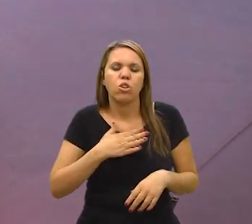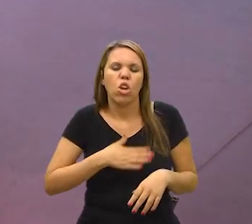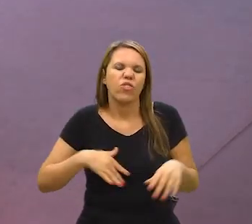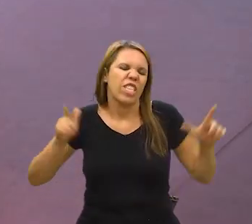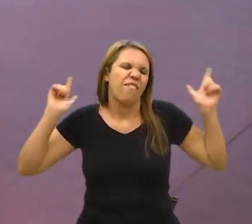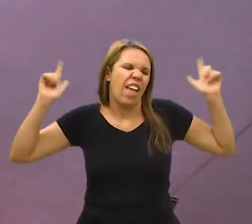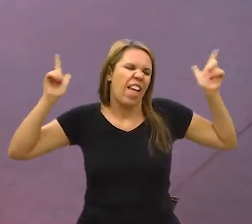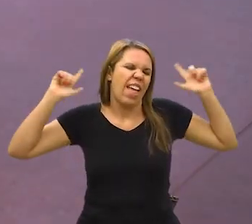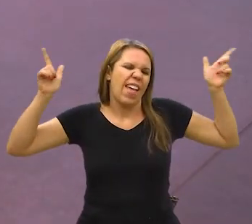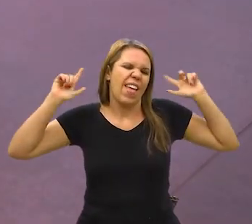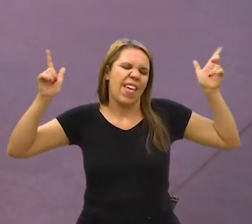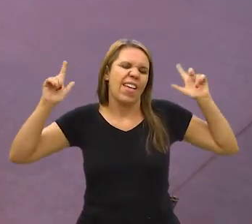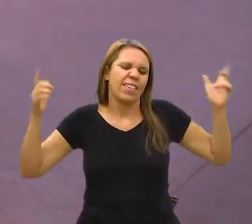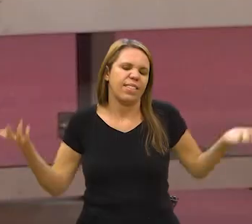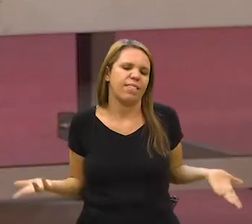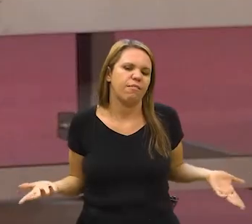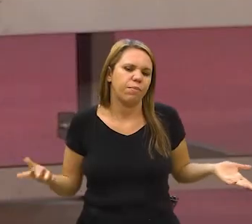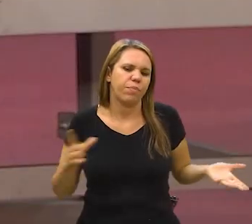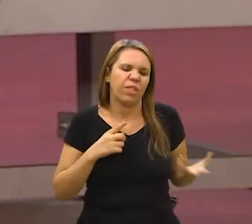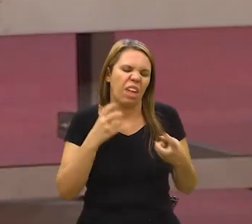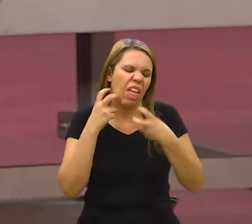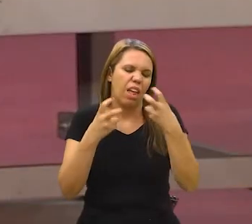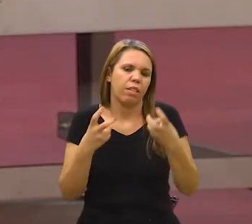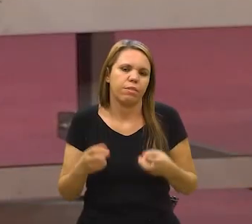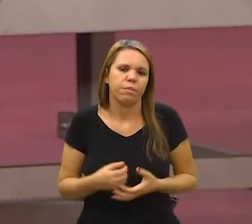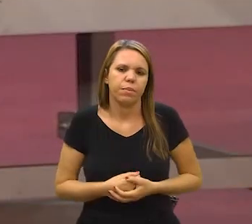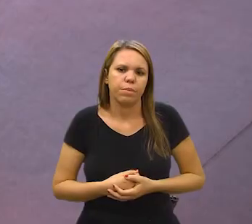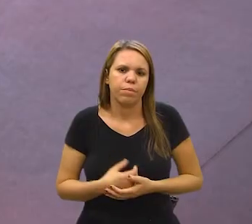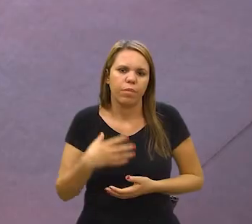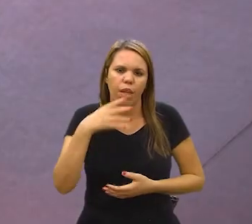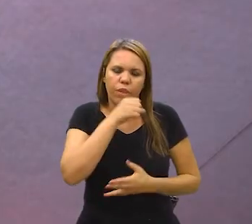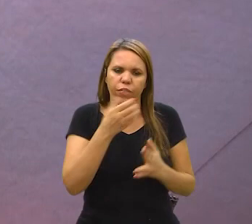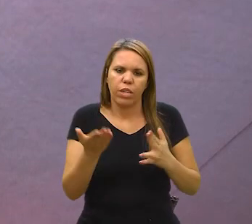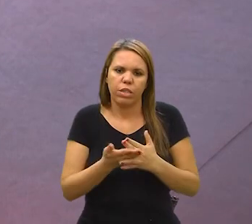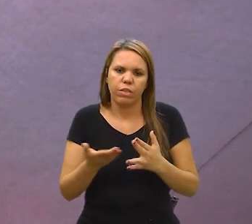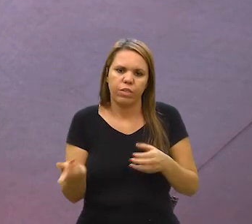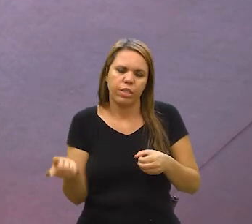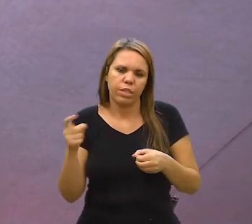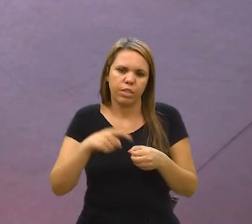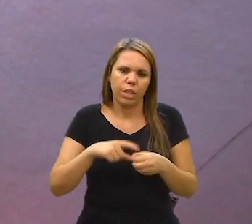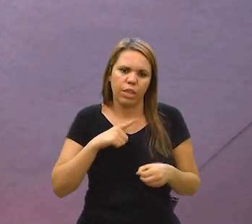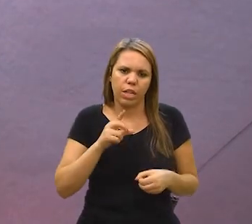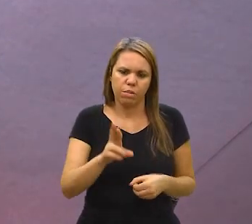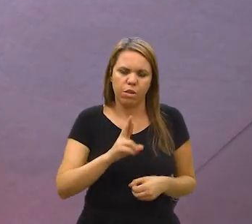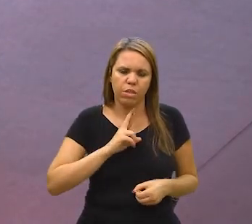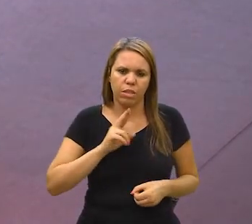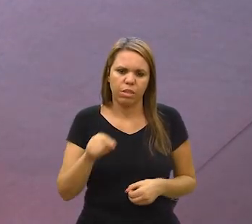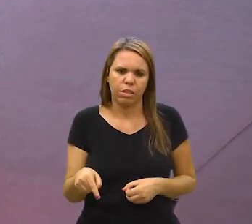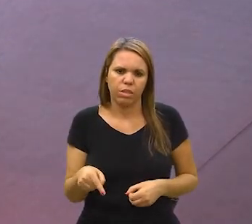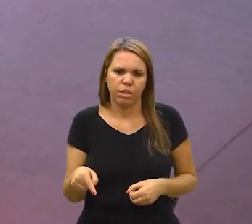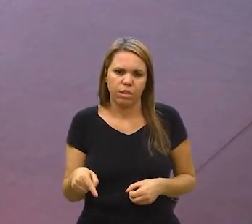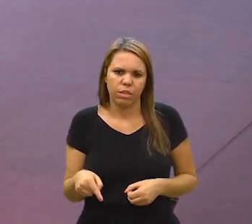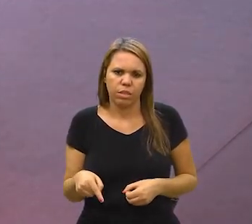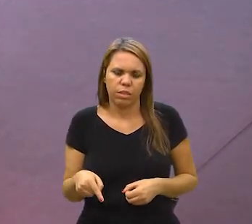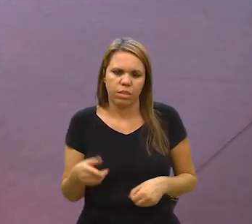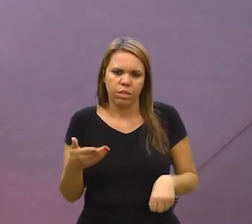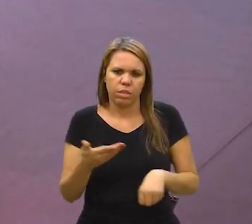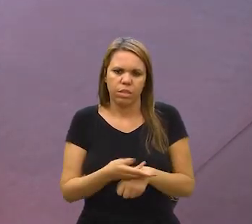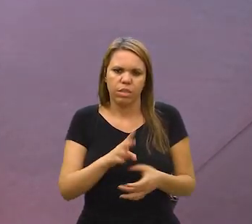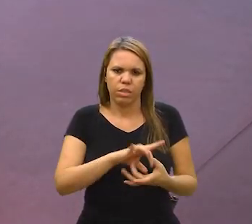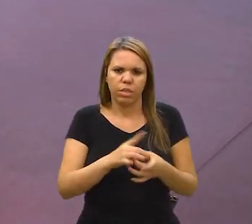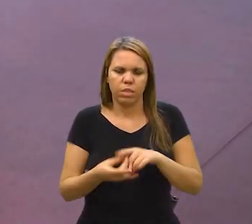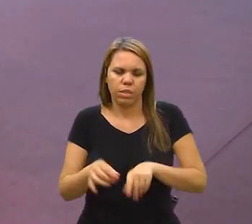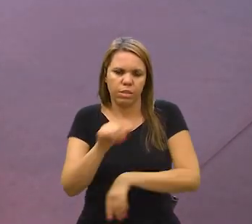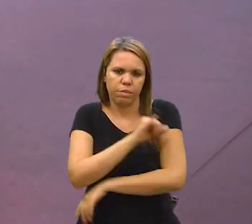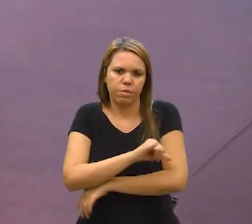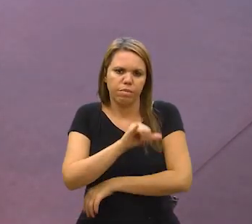gosta de fazer festa, gosta de fazer farra, teve muita gritaria? Vamos fazer o seguinte, rápido intervalo, na volta tem essa resposta, agora entramos nos